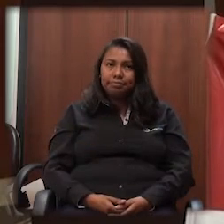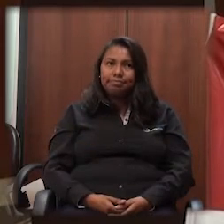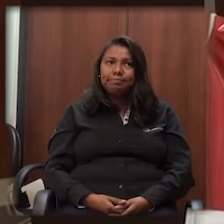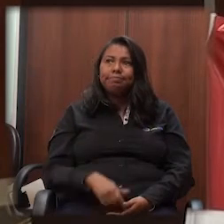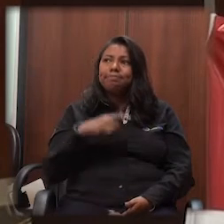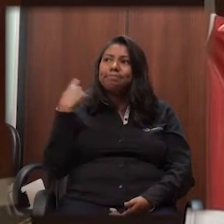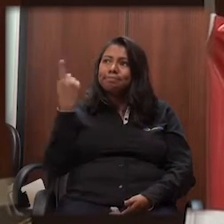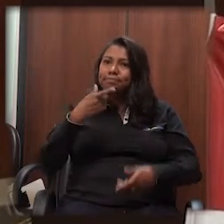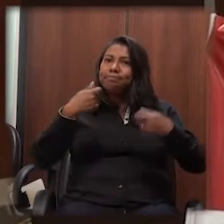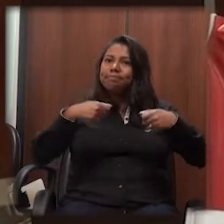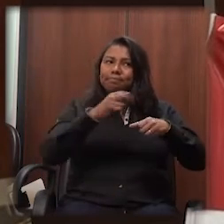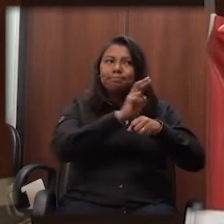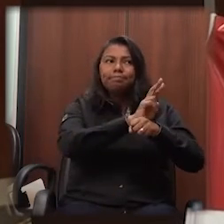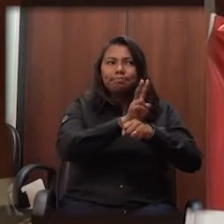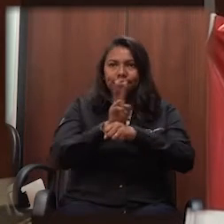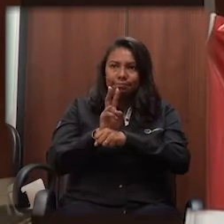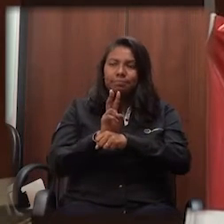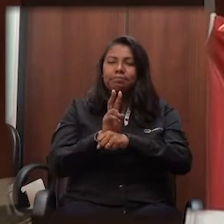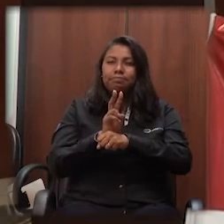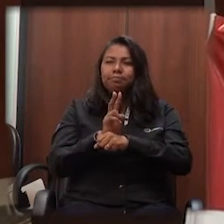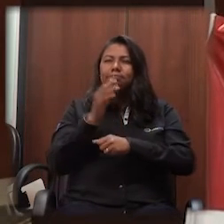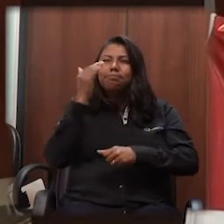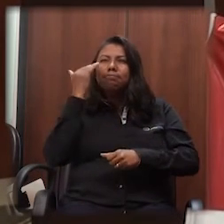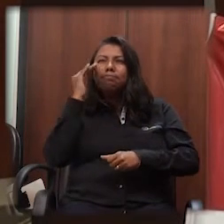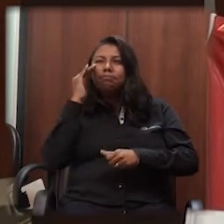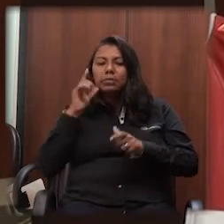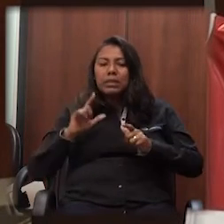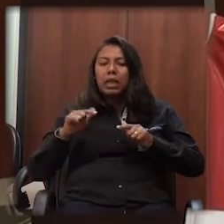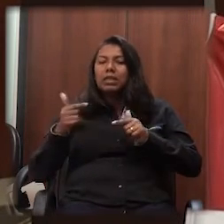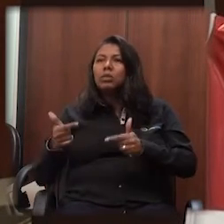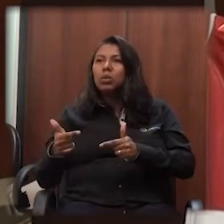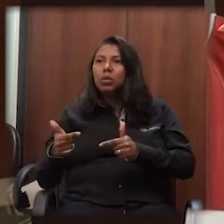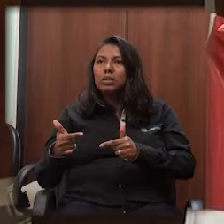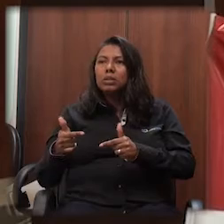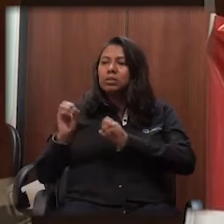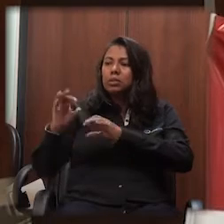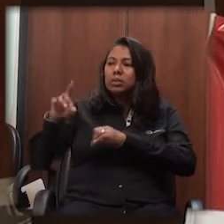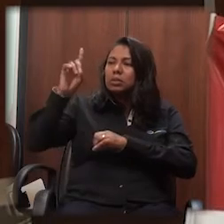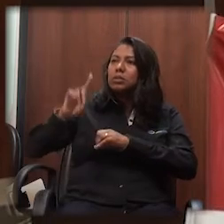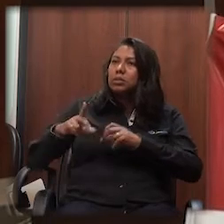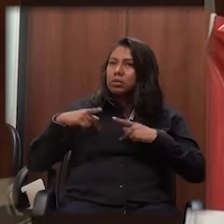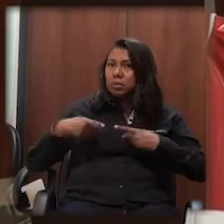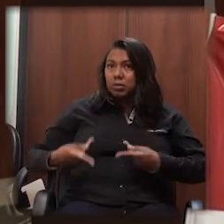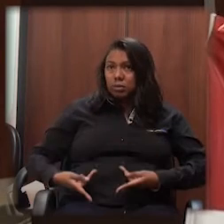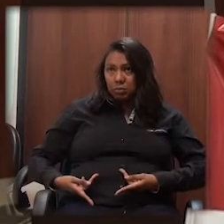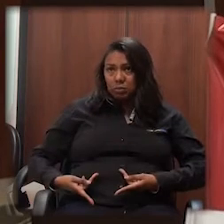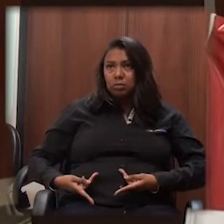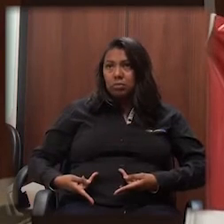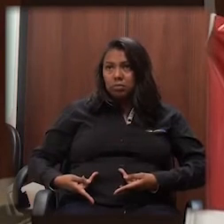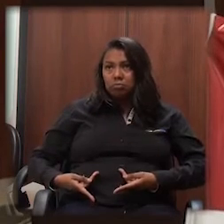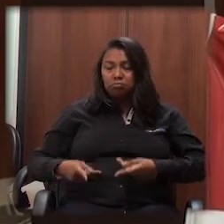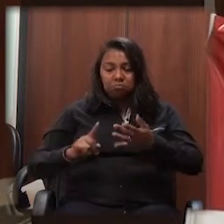ter também do monitoramento do plano, para compreender que ações de educação em direitos humanos podem estar nessas